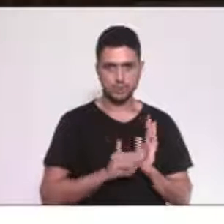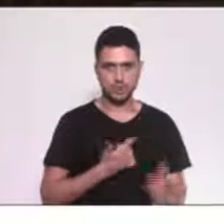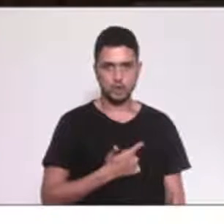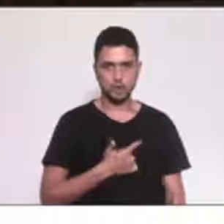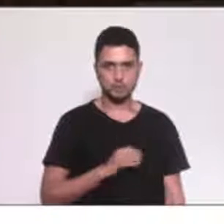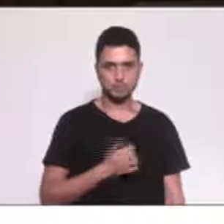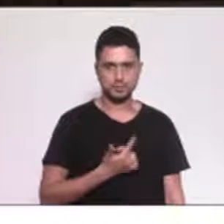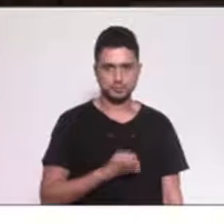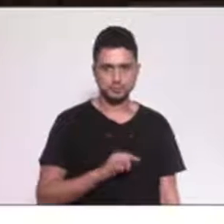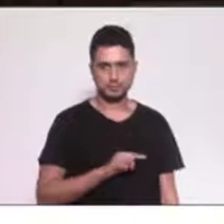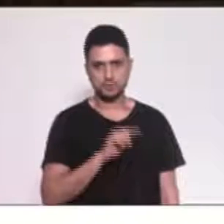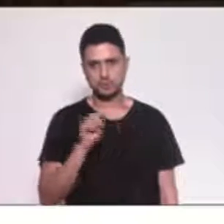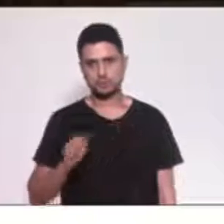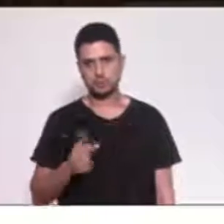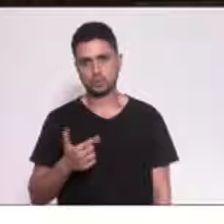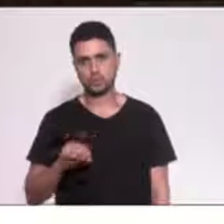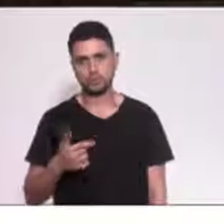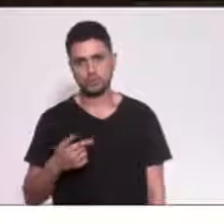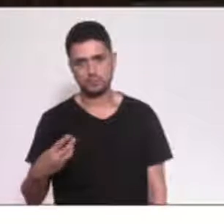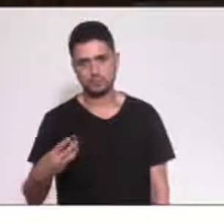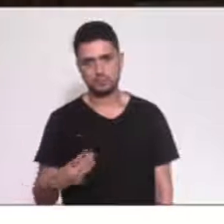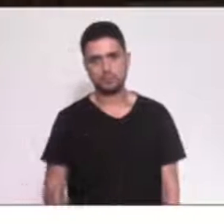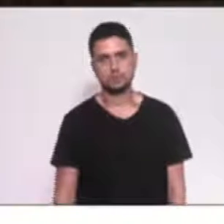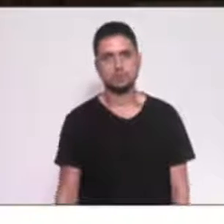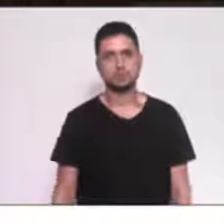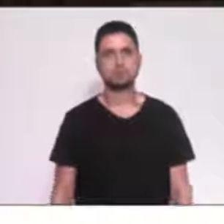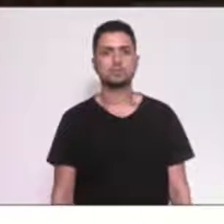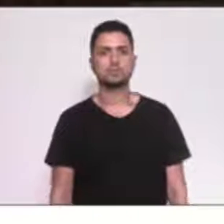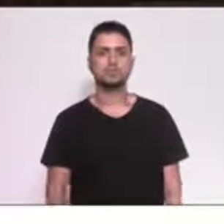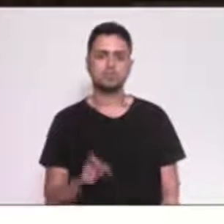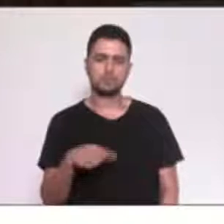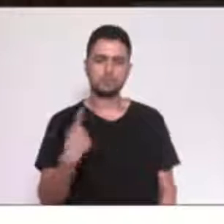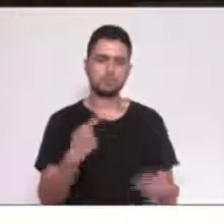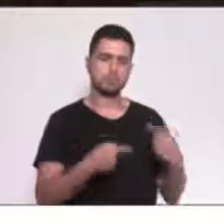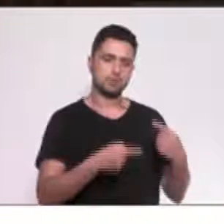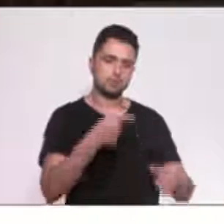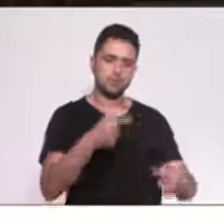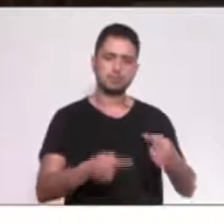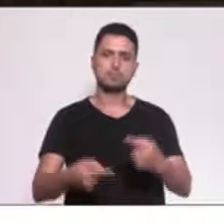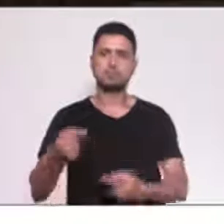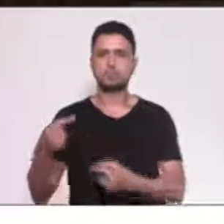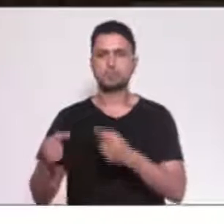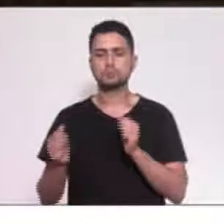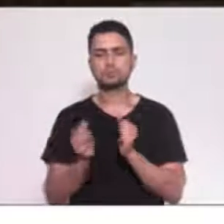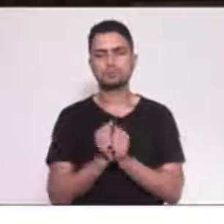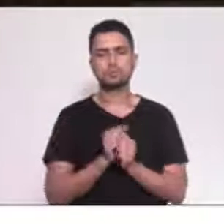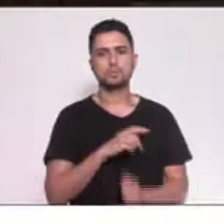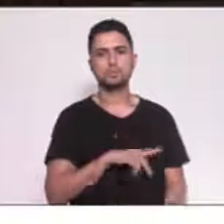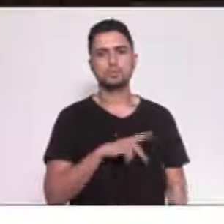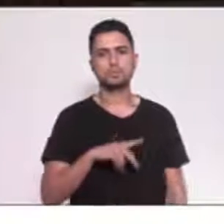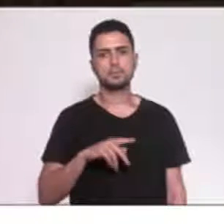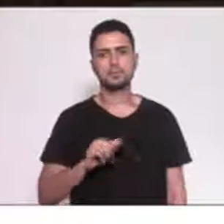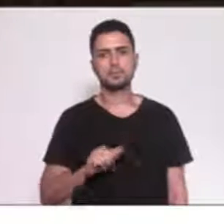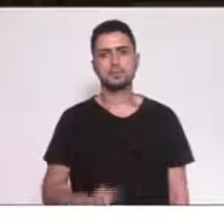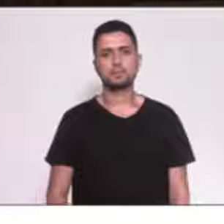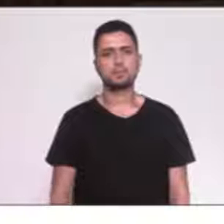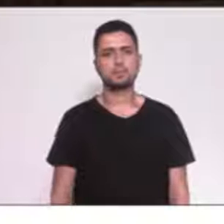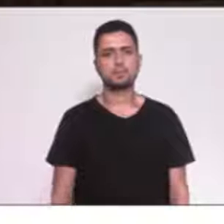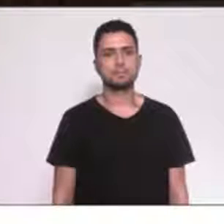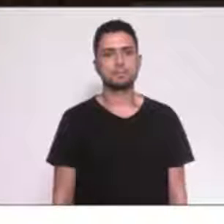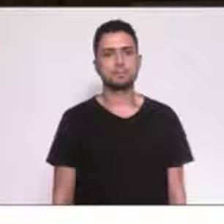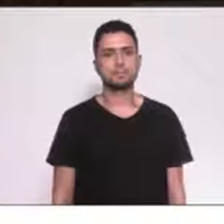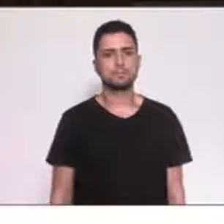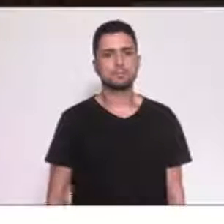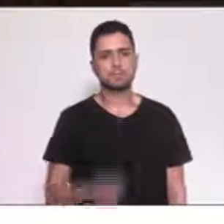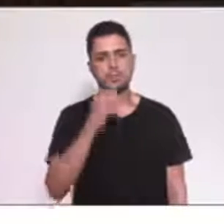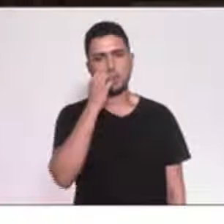2020-2023. Estamos fazendo uma discussão conjunta do PPA e da LOA 2020, mas na discussão